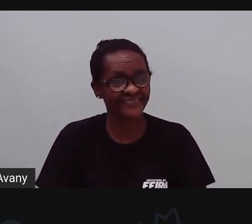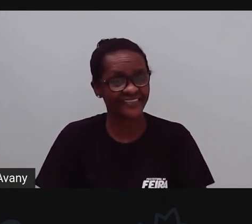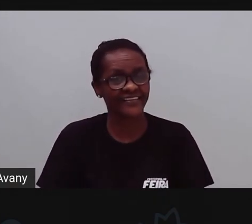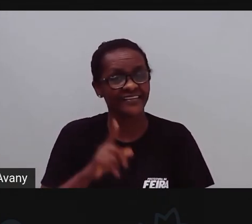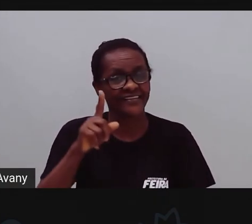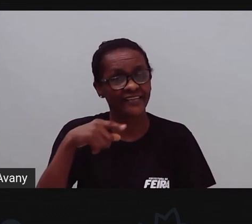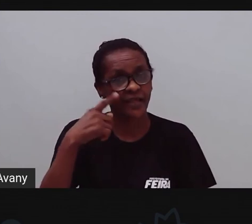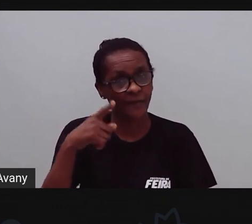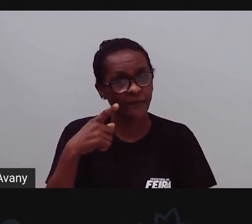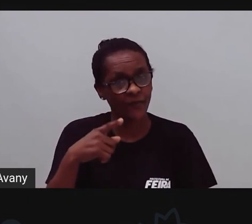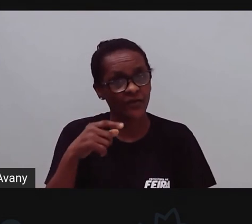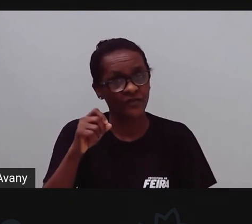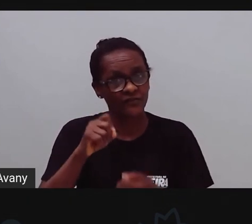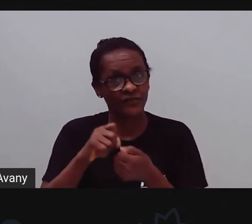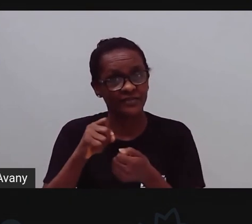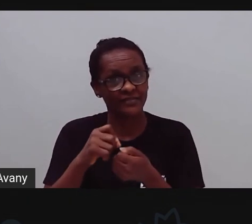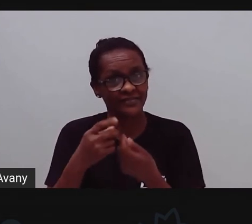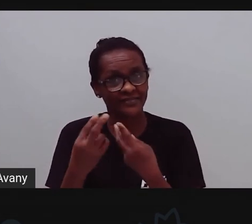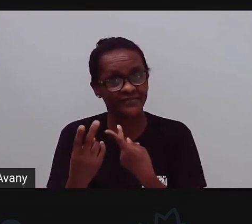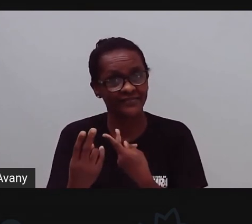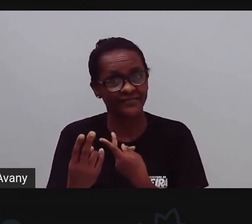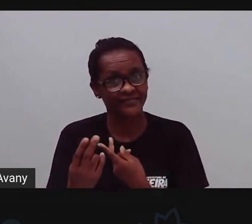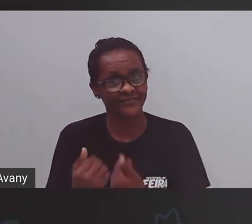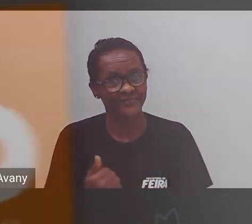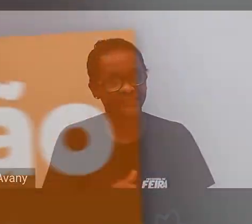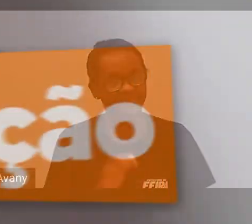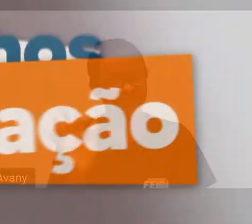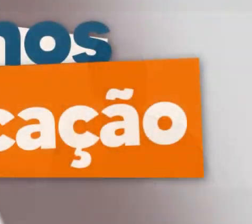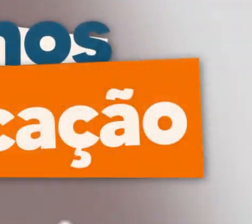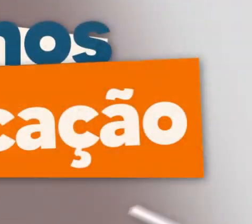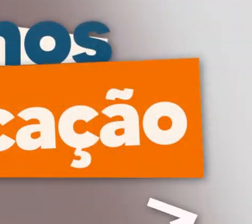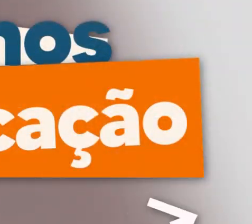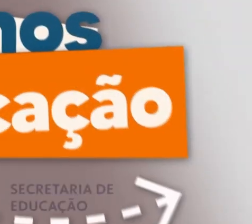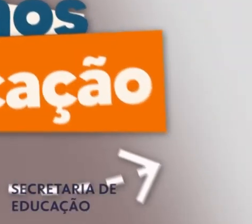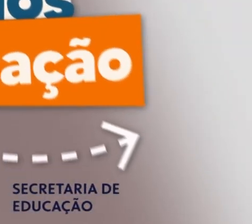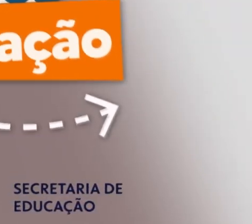festinhas de vocês um beijão e até mais tchau tchau tchau